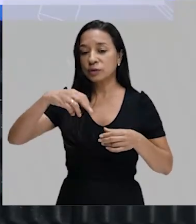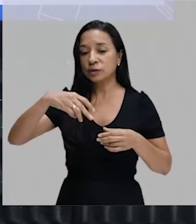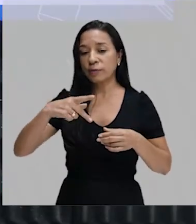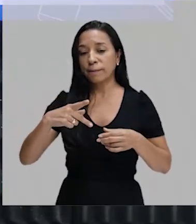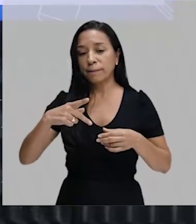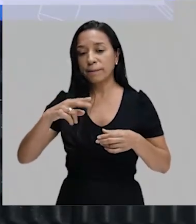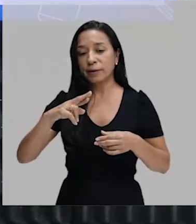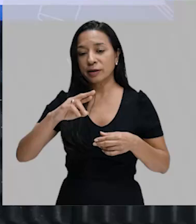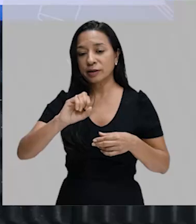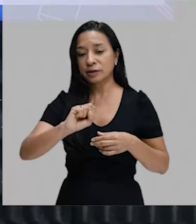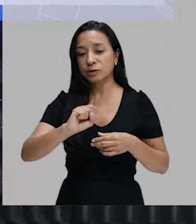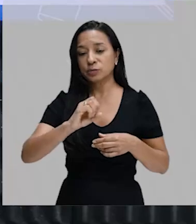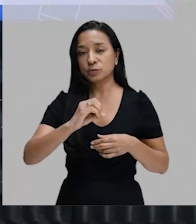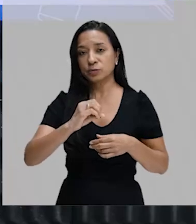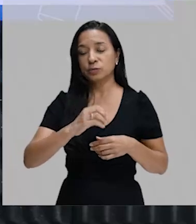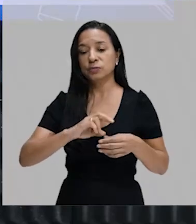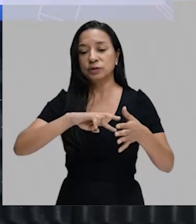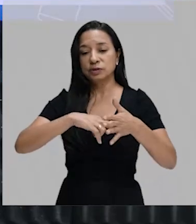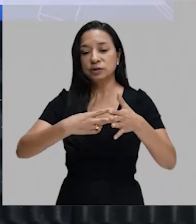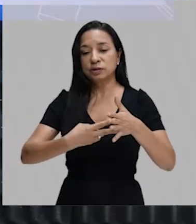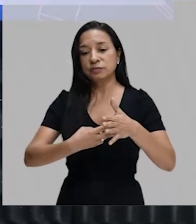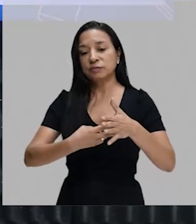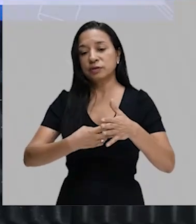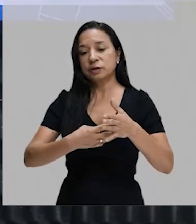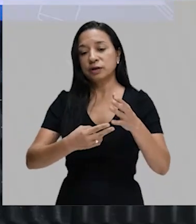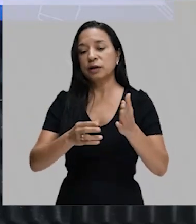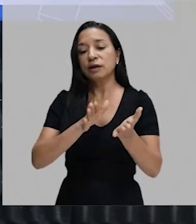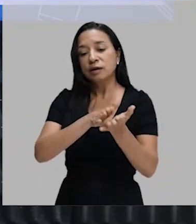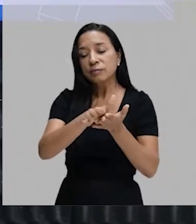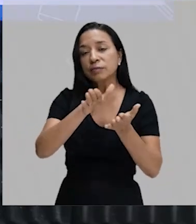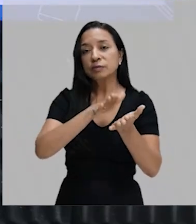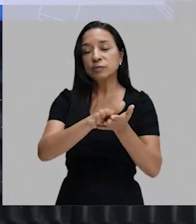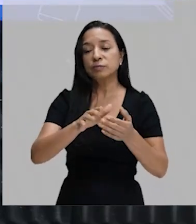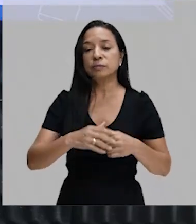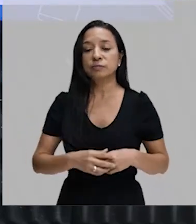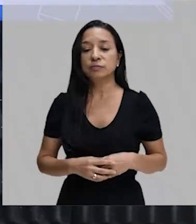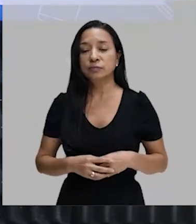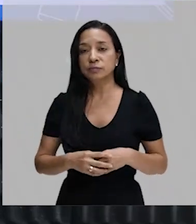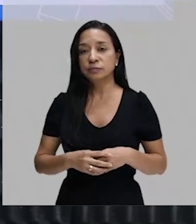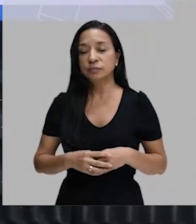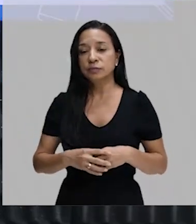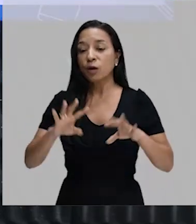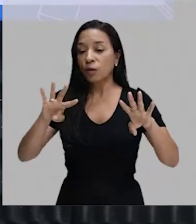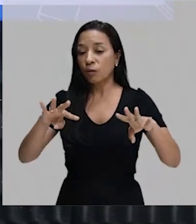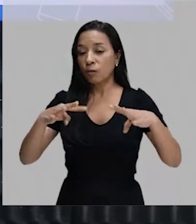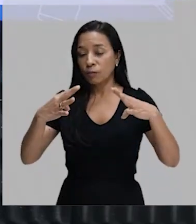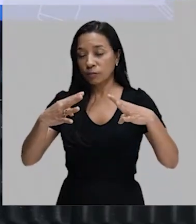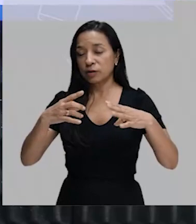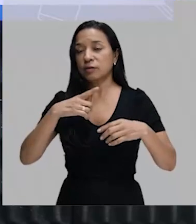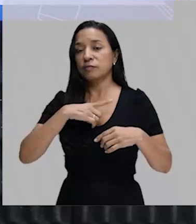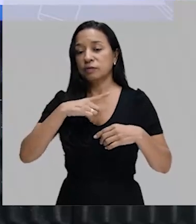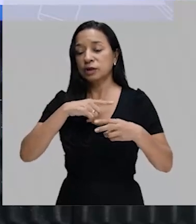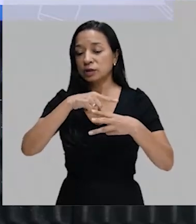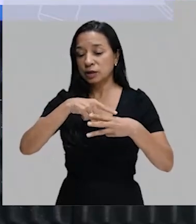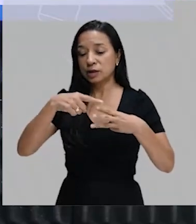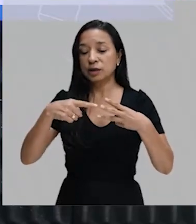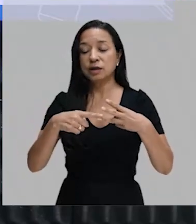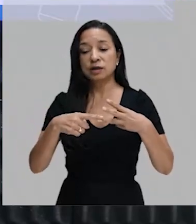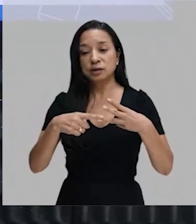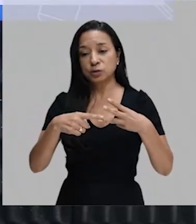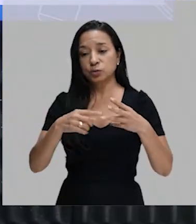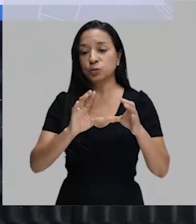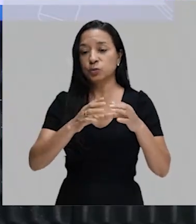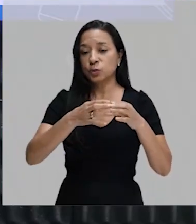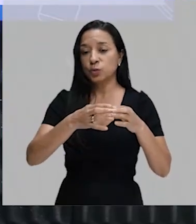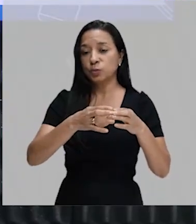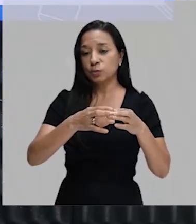tá? E significa impresso. Então, observem, eu tenho 3 grupos segundo a terminação. Eu